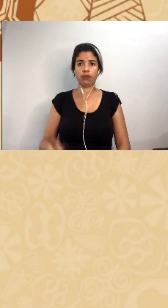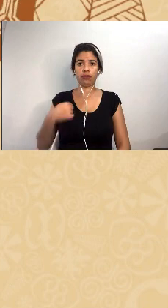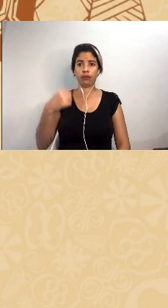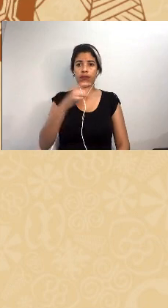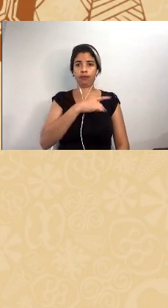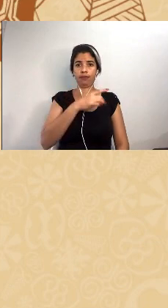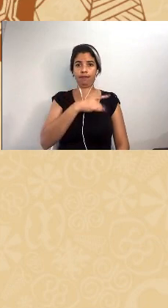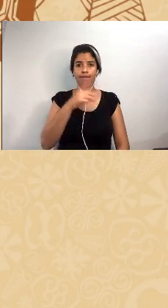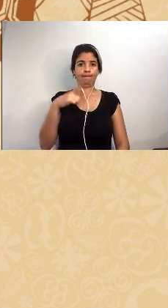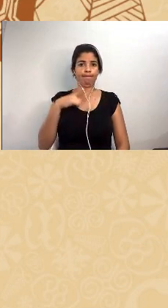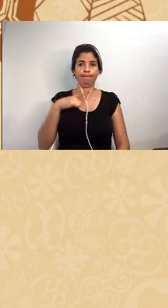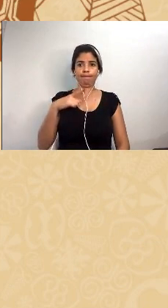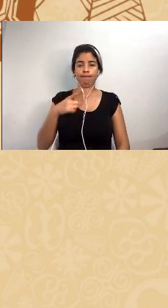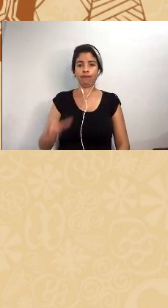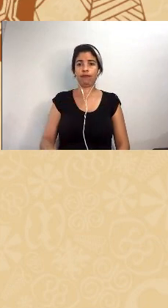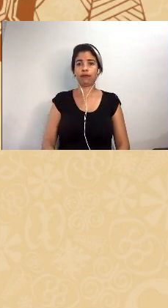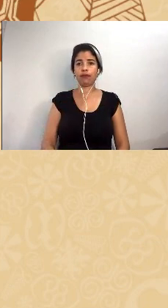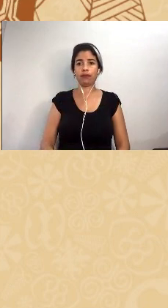Eu tenho medo.